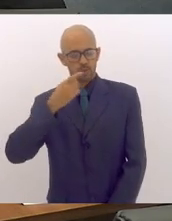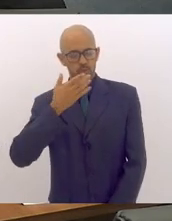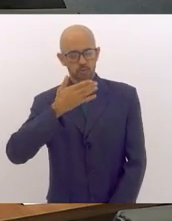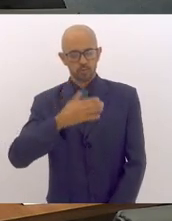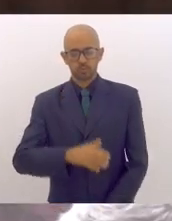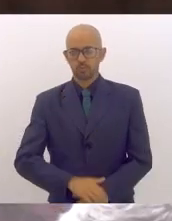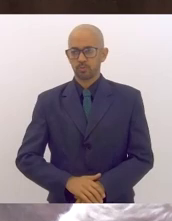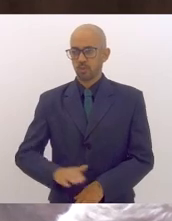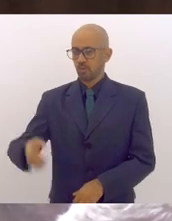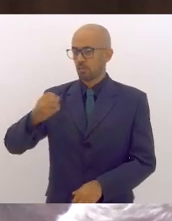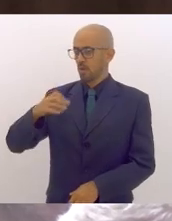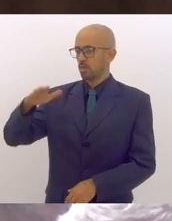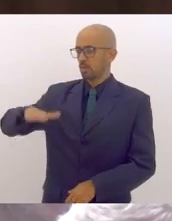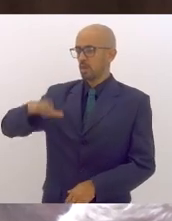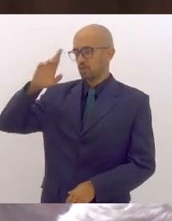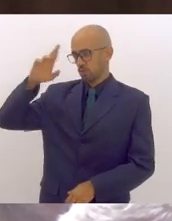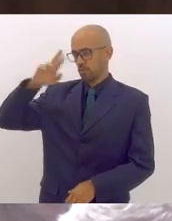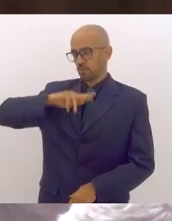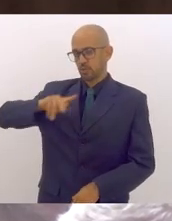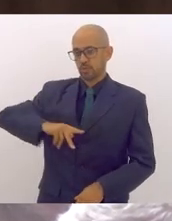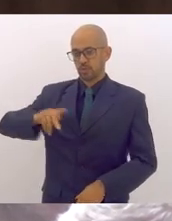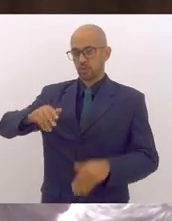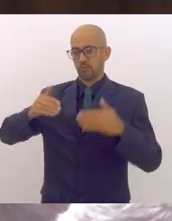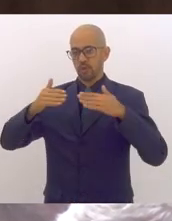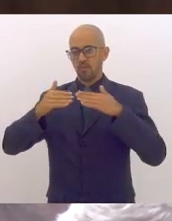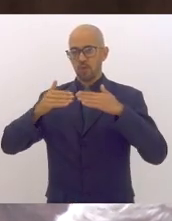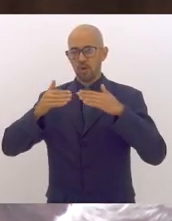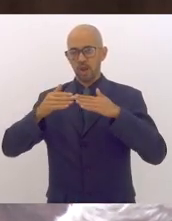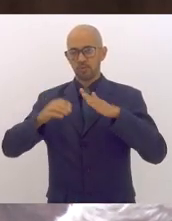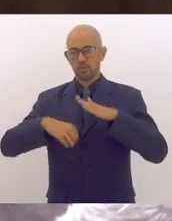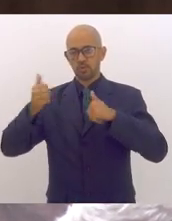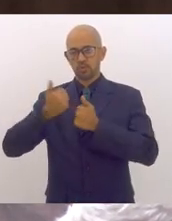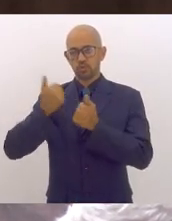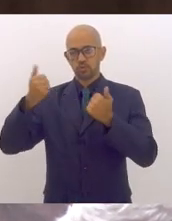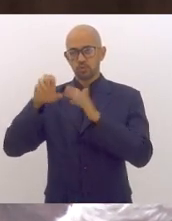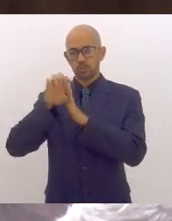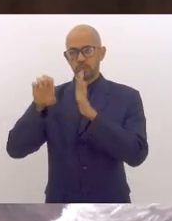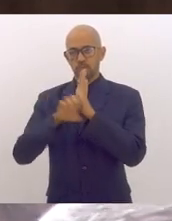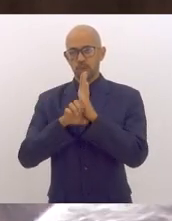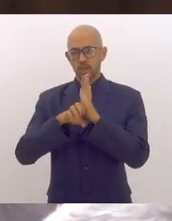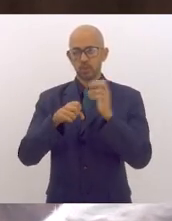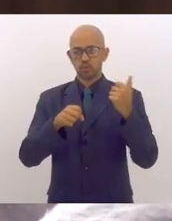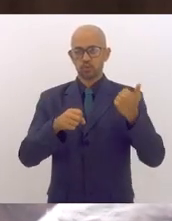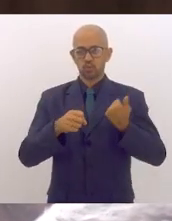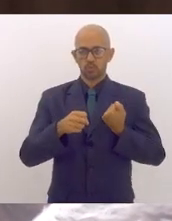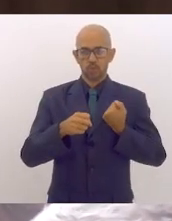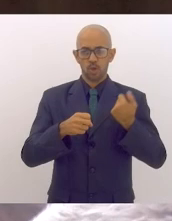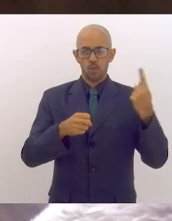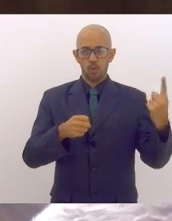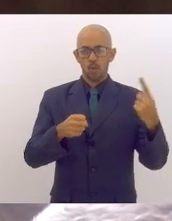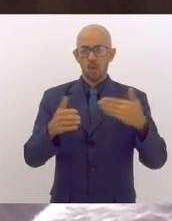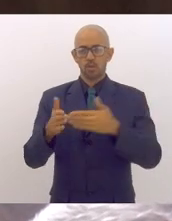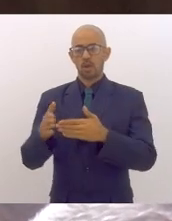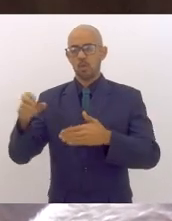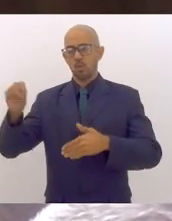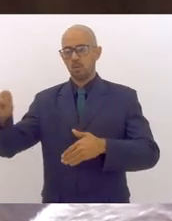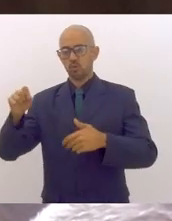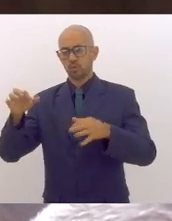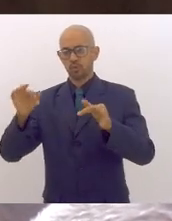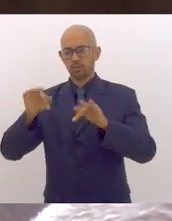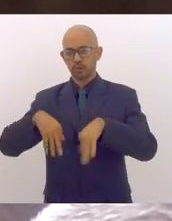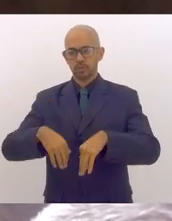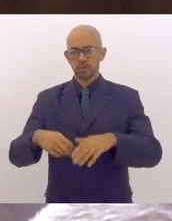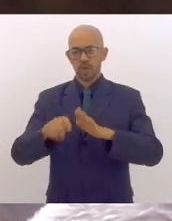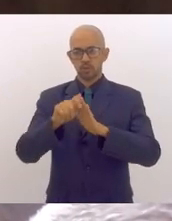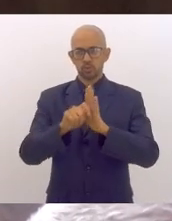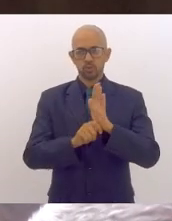deputado. Boa tarde, senhor presidente. Parecer favorável com subemendas e emendas de número 1 a 8, concluindo por substitutivo, pedindo forma